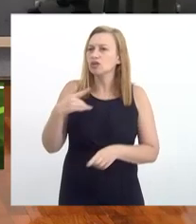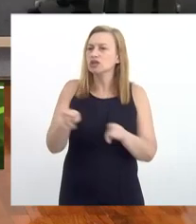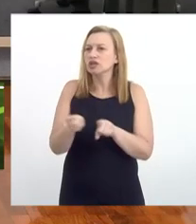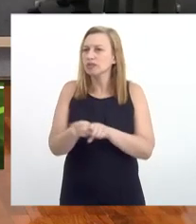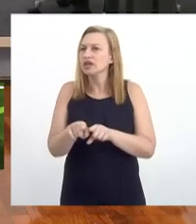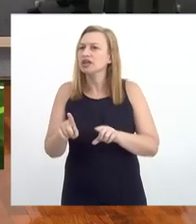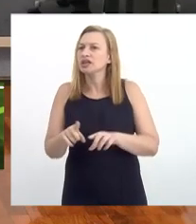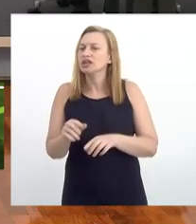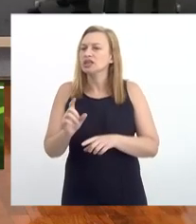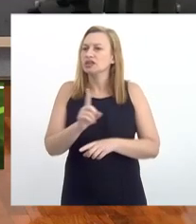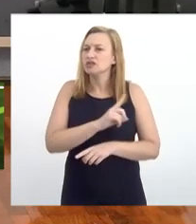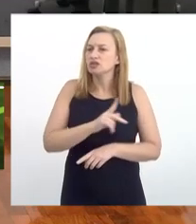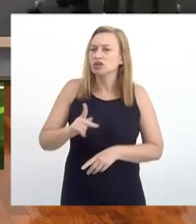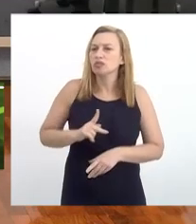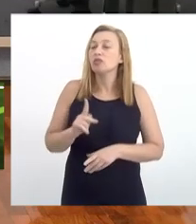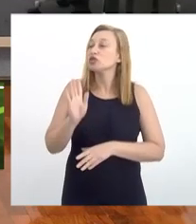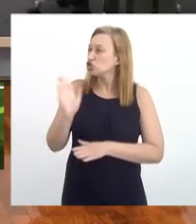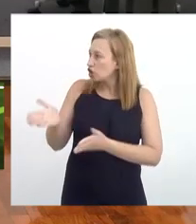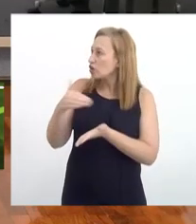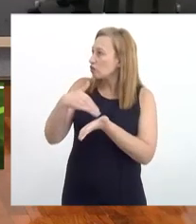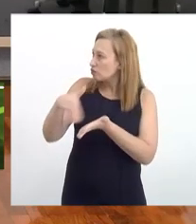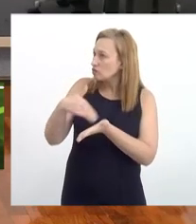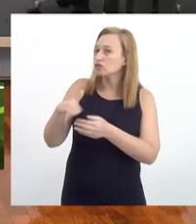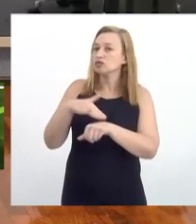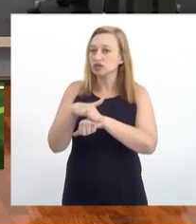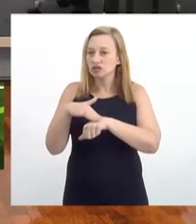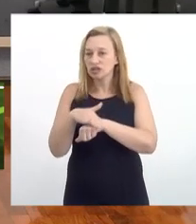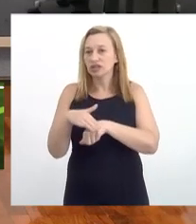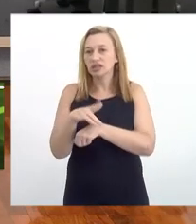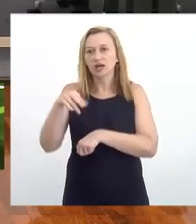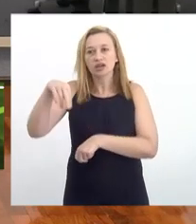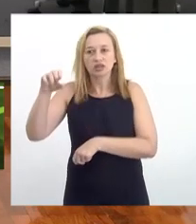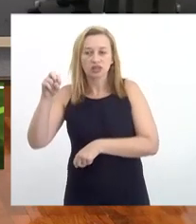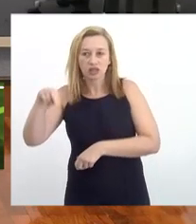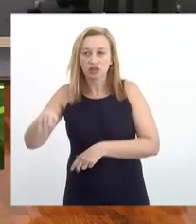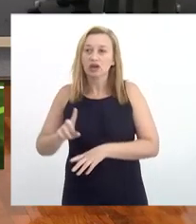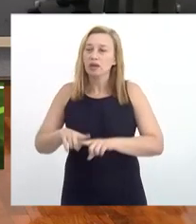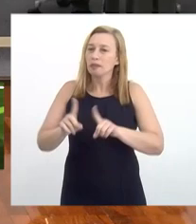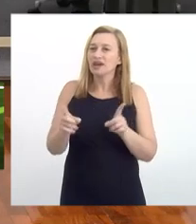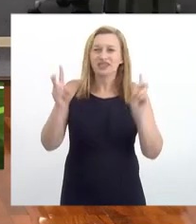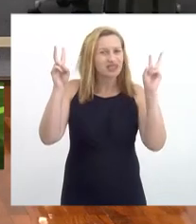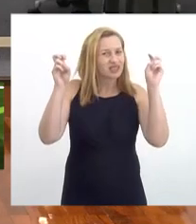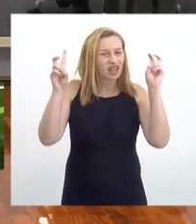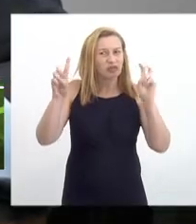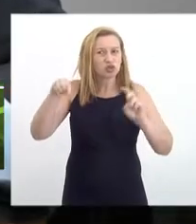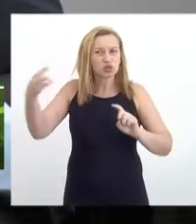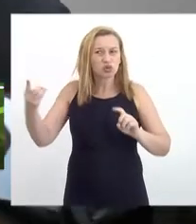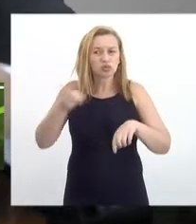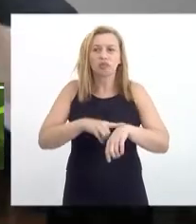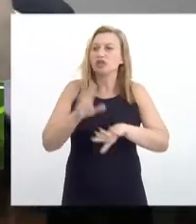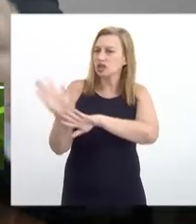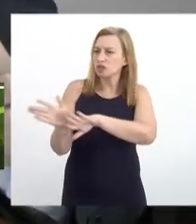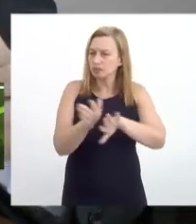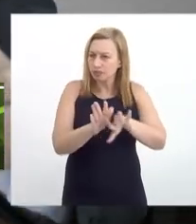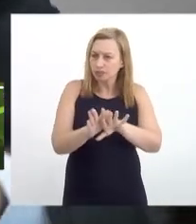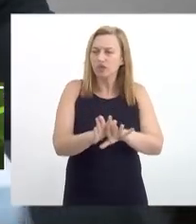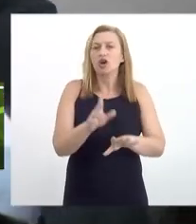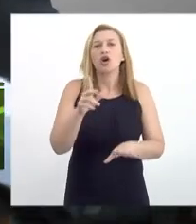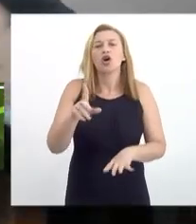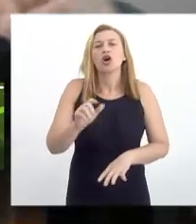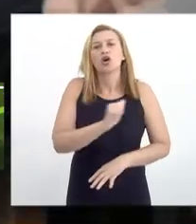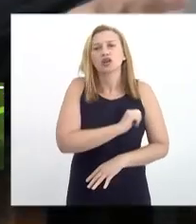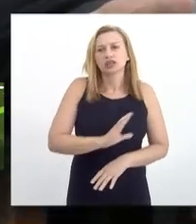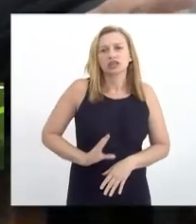conversei com o secretário Nelson, vai ser por aí. Mas esse tema não é desse momento. Não, não, não, eu até fiz esse link. Agora, por outro lado, André,